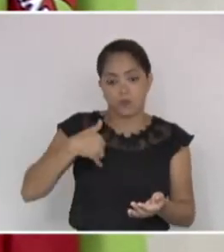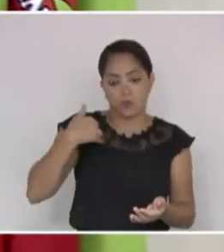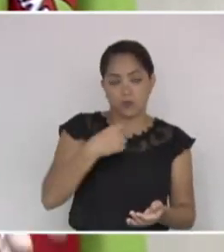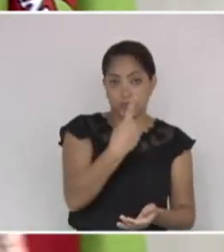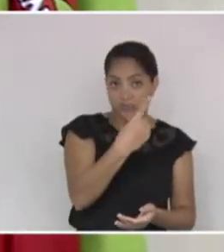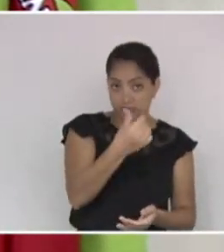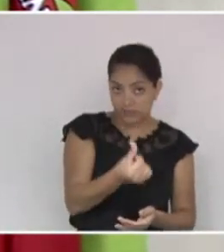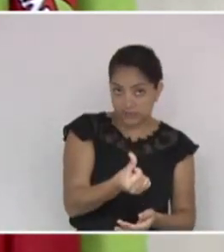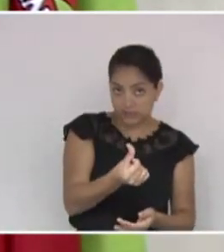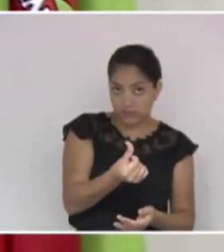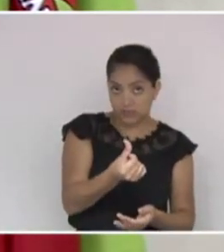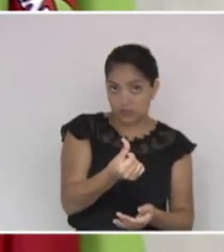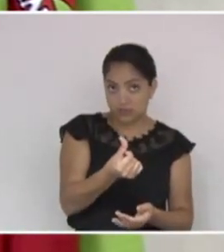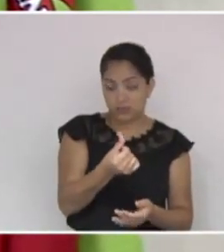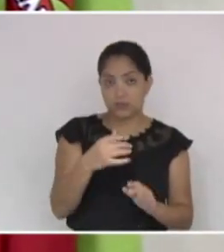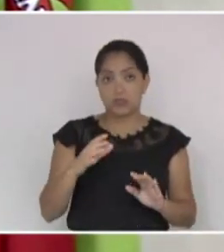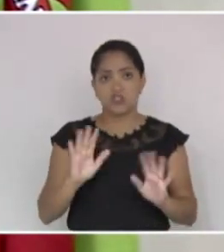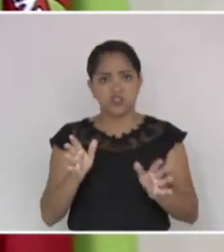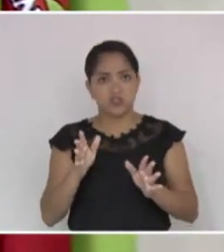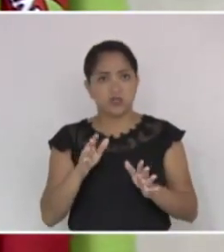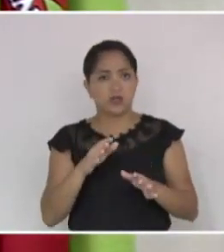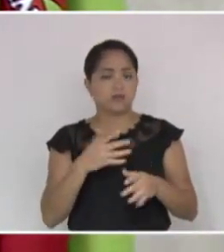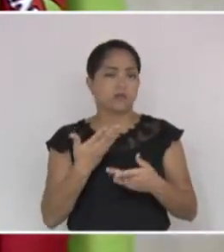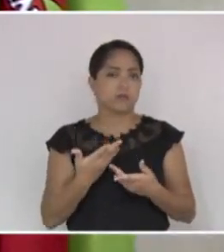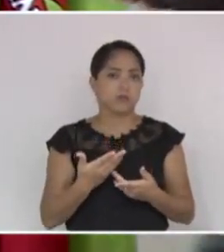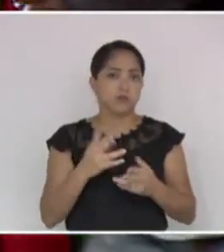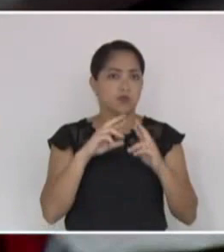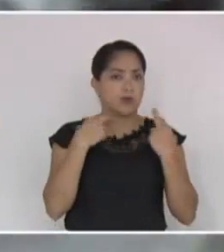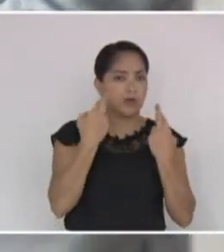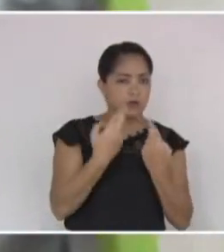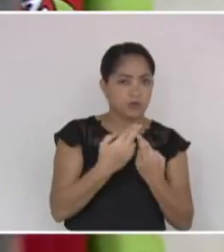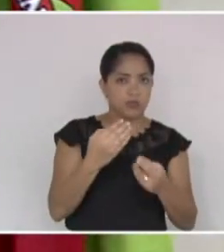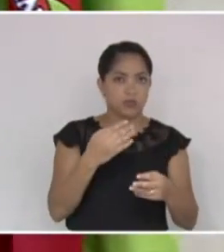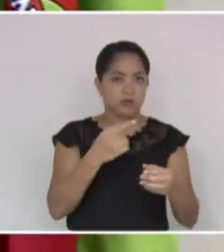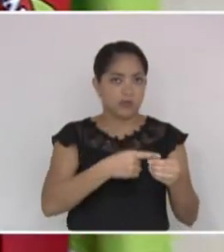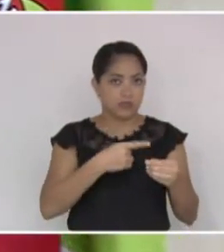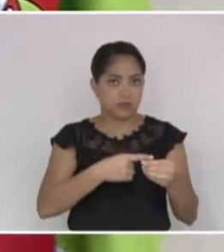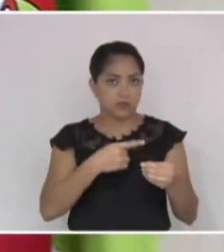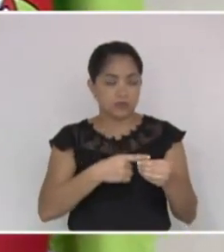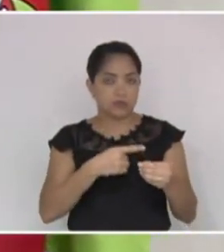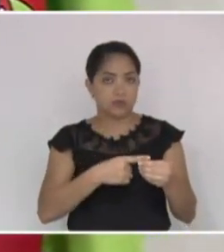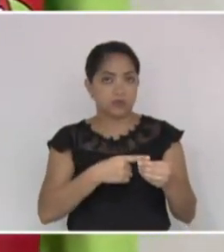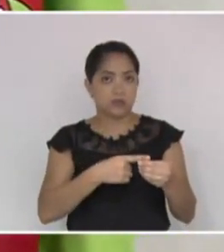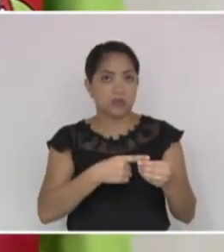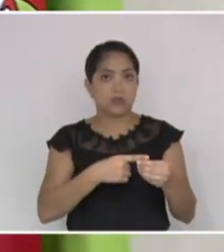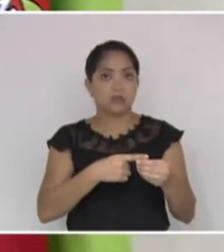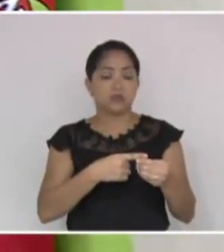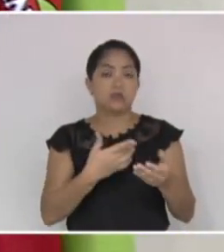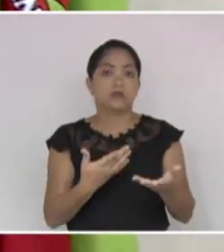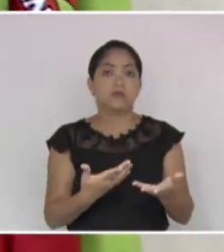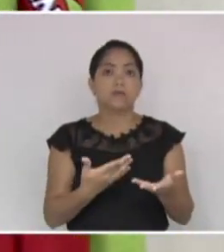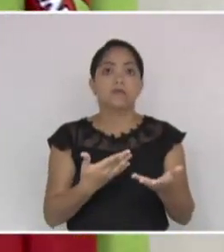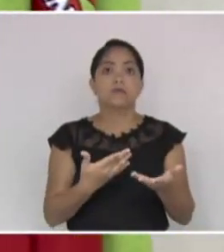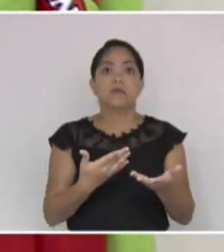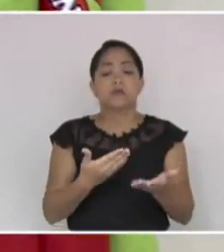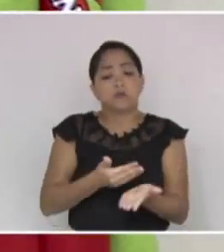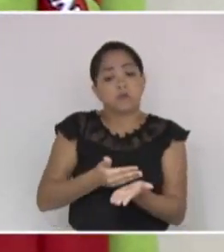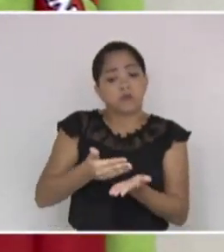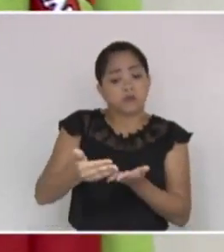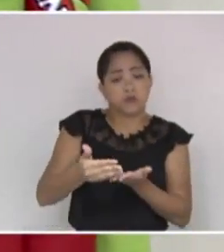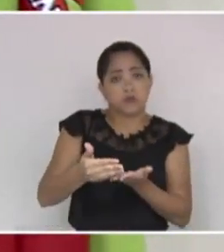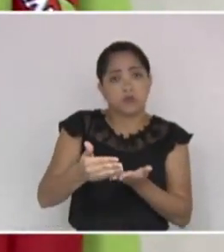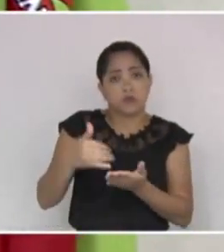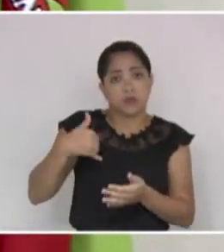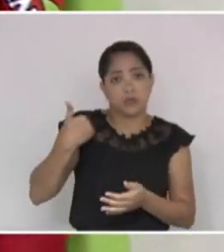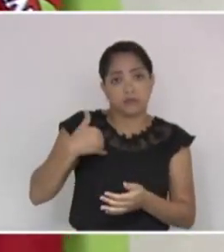anos, e dei exemplo numa reunião que tivemos no município de Indaial nesse último sábado, quem não começou a trabalhar com 16 anos não